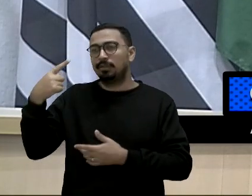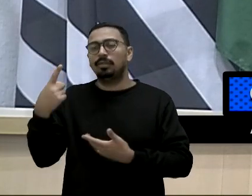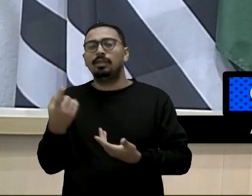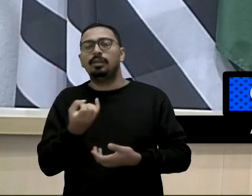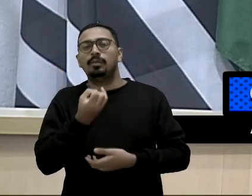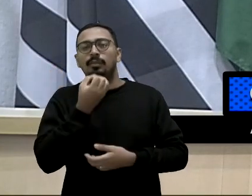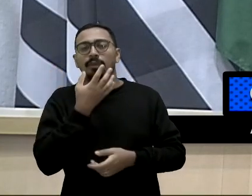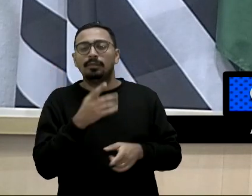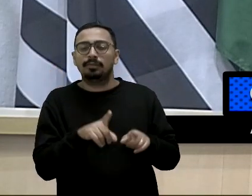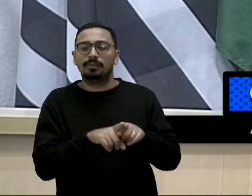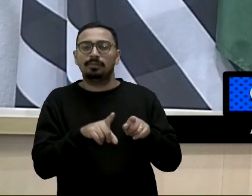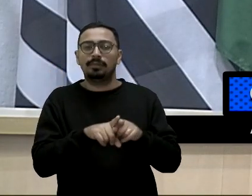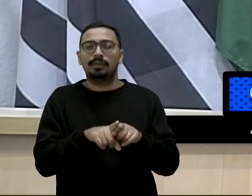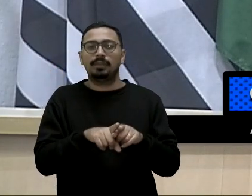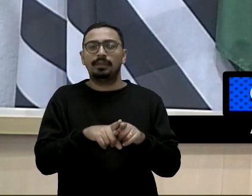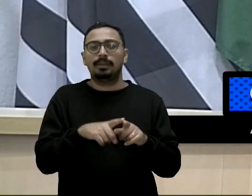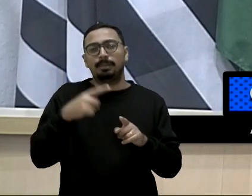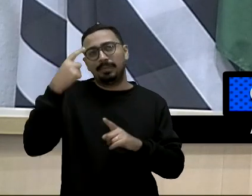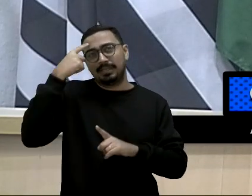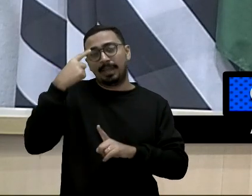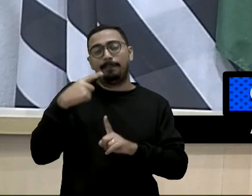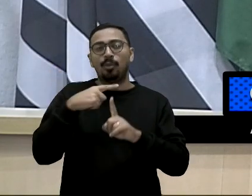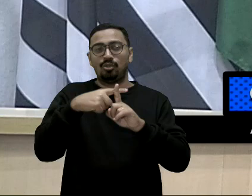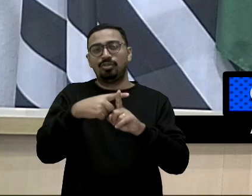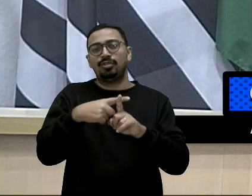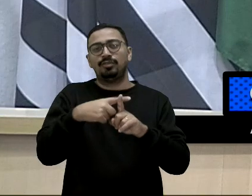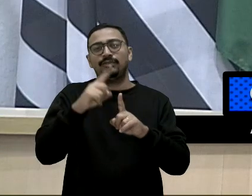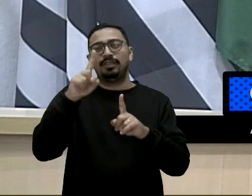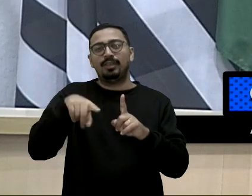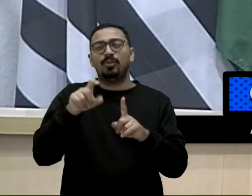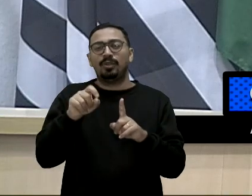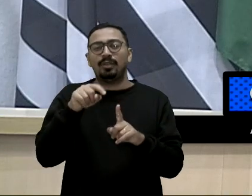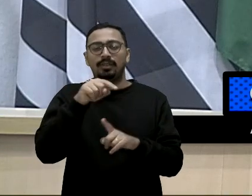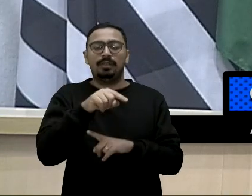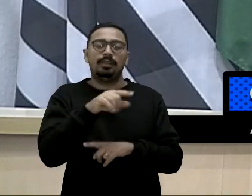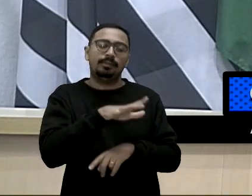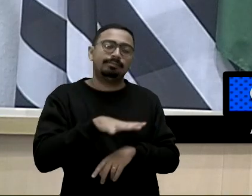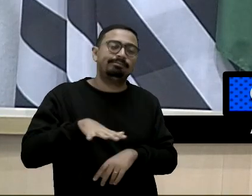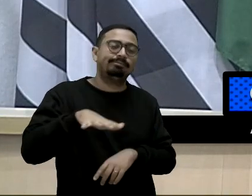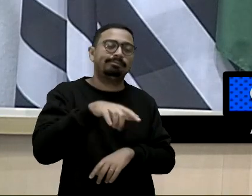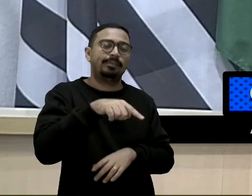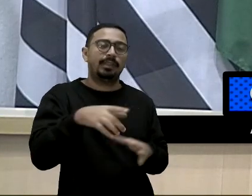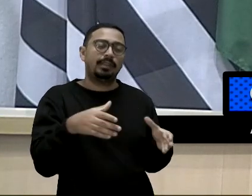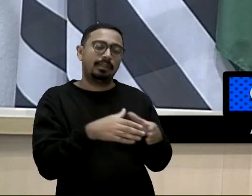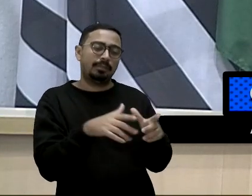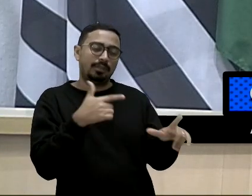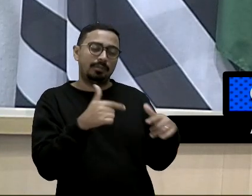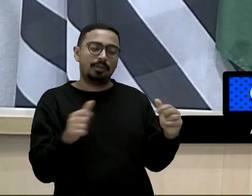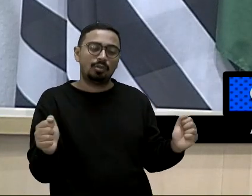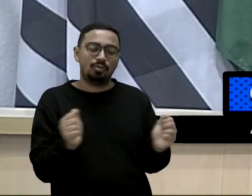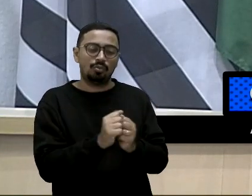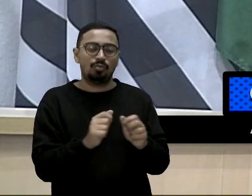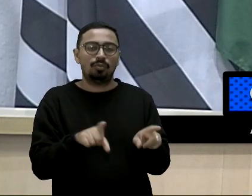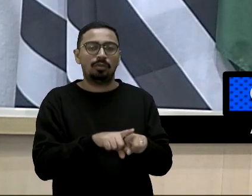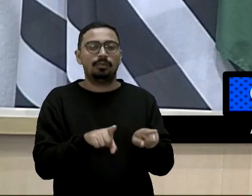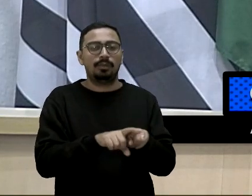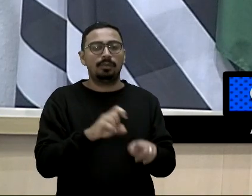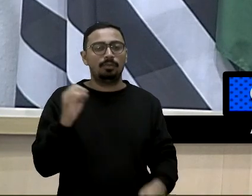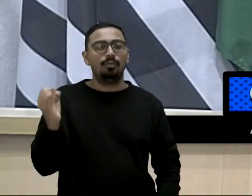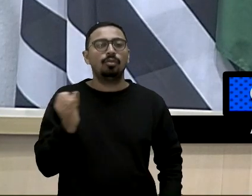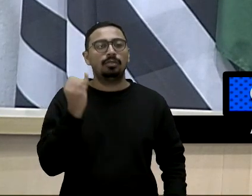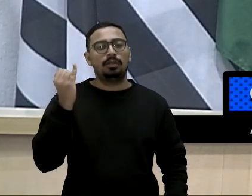positivo e a equipe interdisciplinar e multidisciplinar trabalhar em conjunto com a gente é